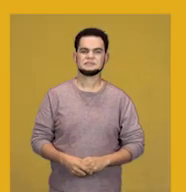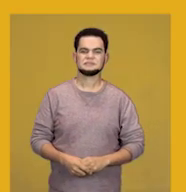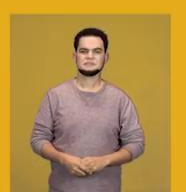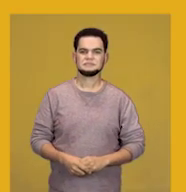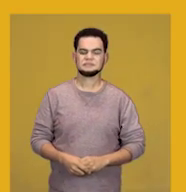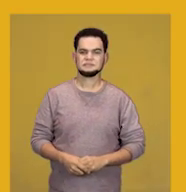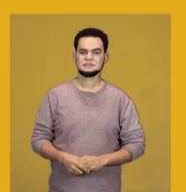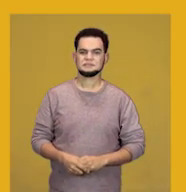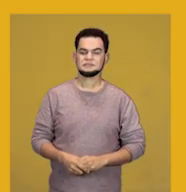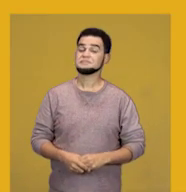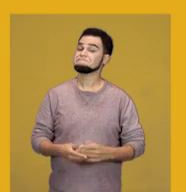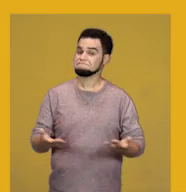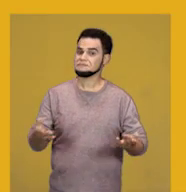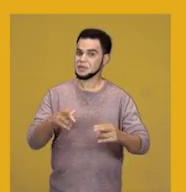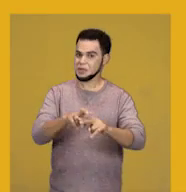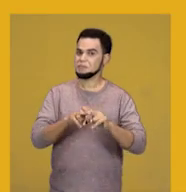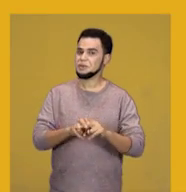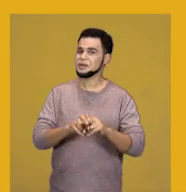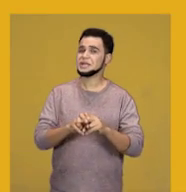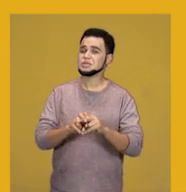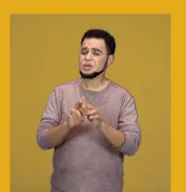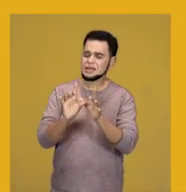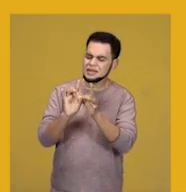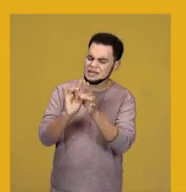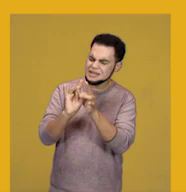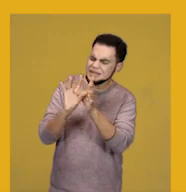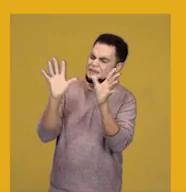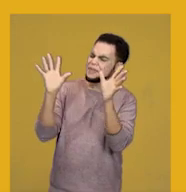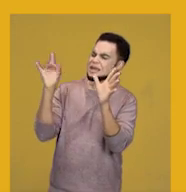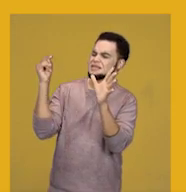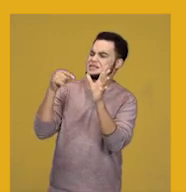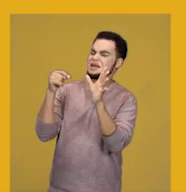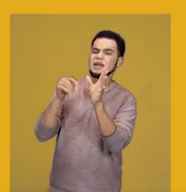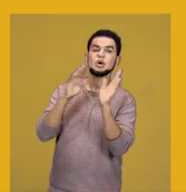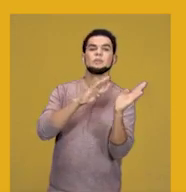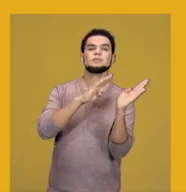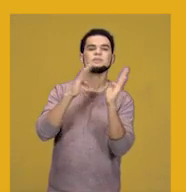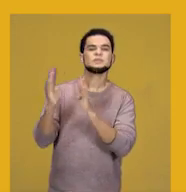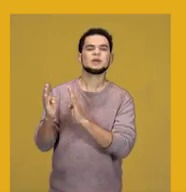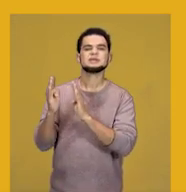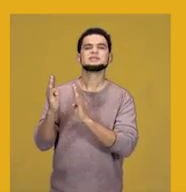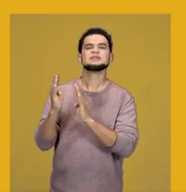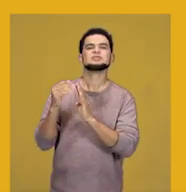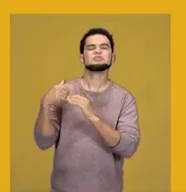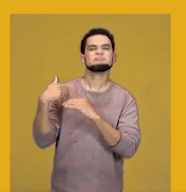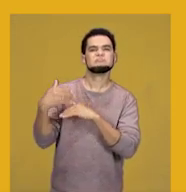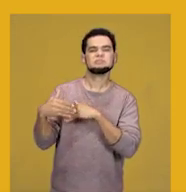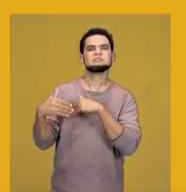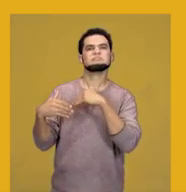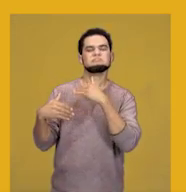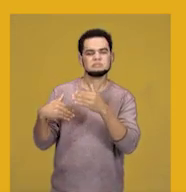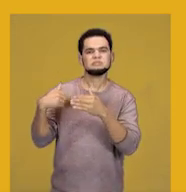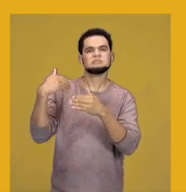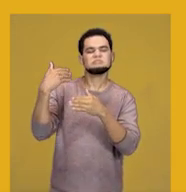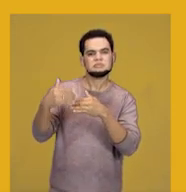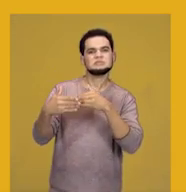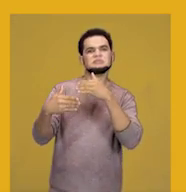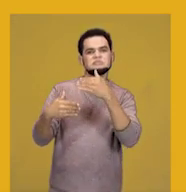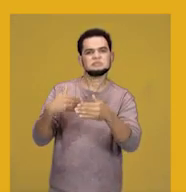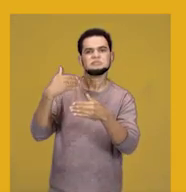Portanto, ser livre é um processo contínuo de ir à luta para garantir as conquistas já feitas